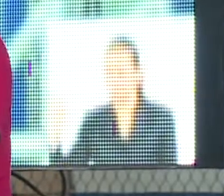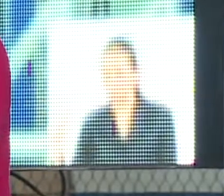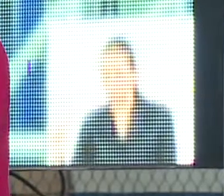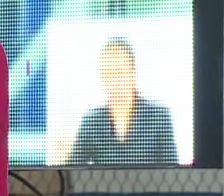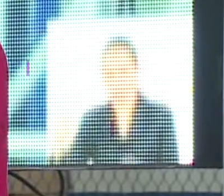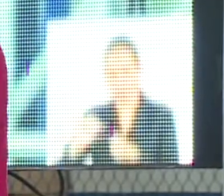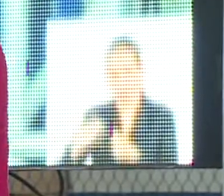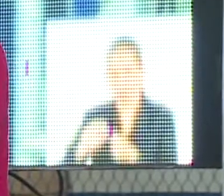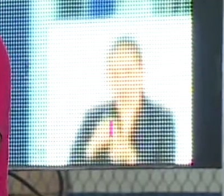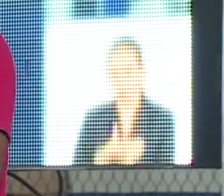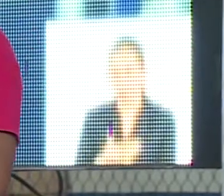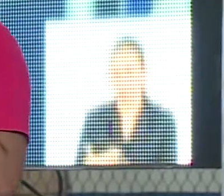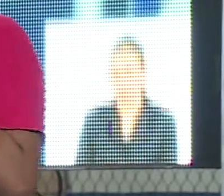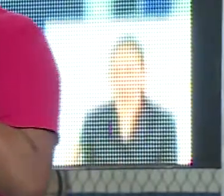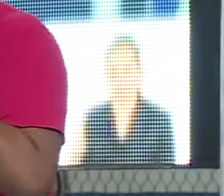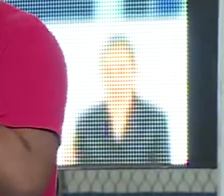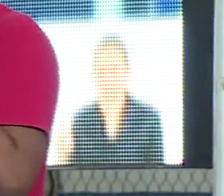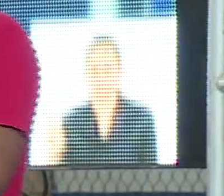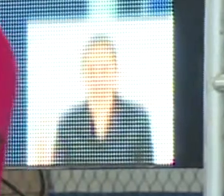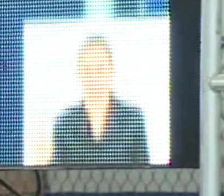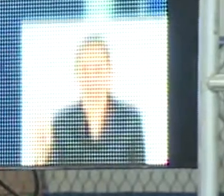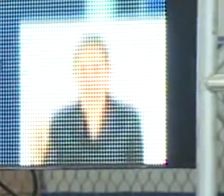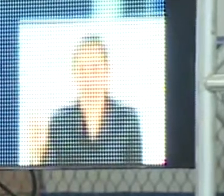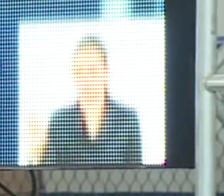Cita aí para mim os principais biocombustíveis: